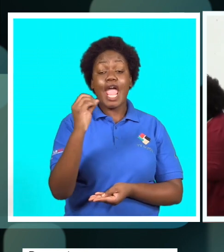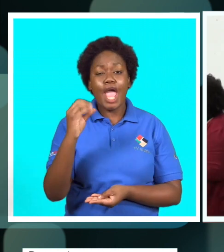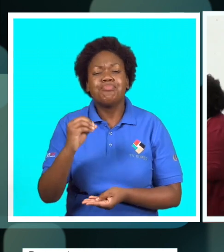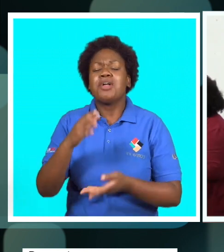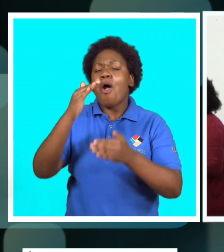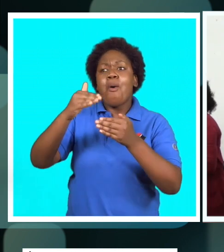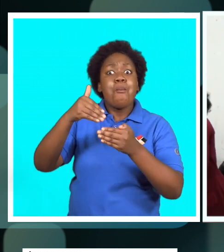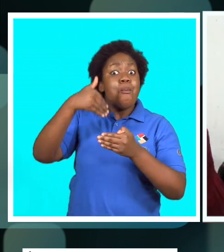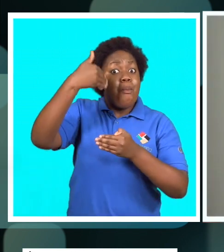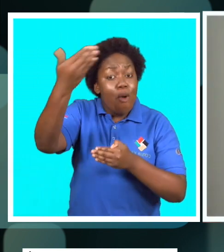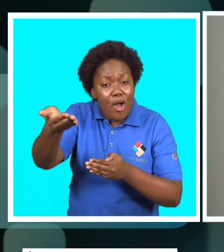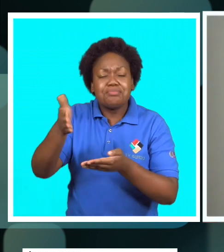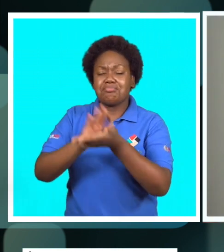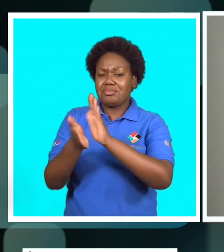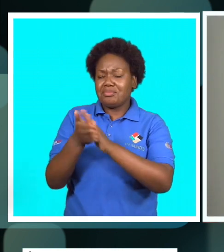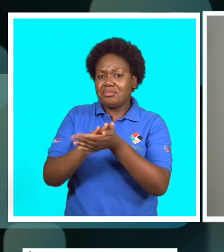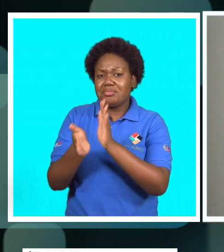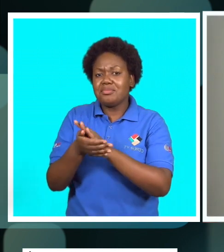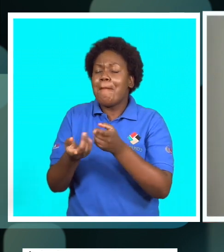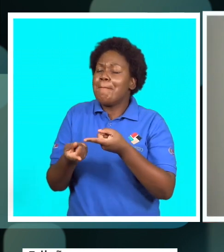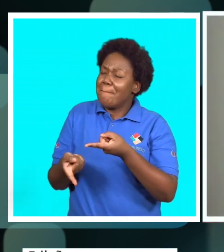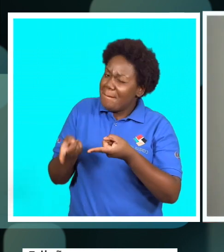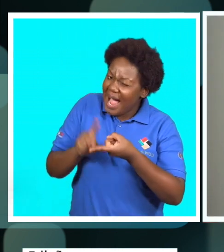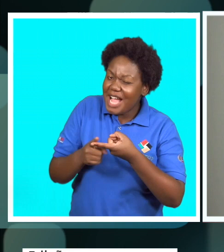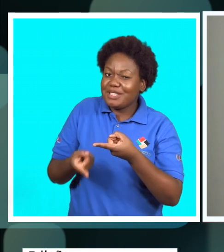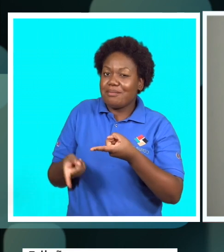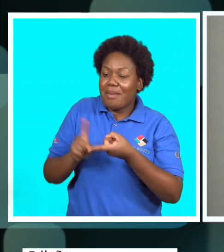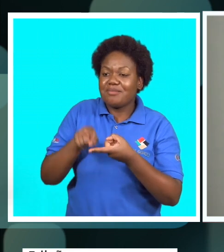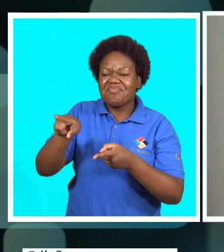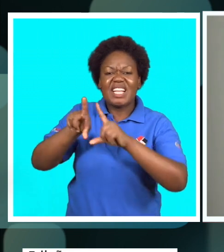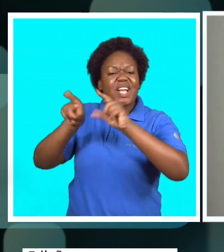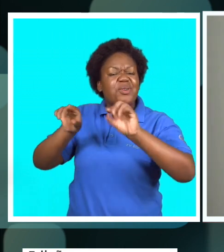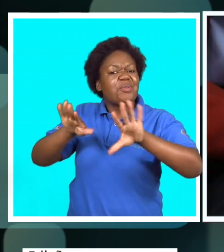fase já está a ser preparada.